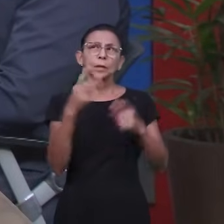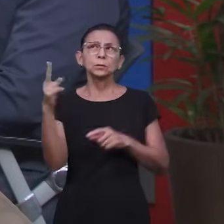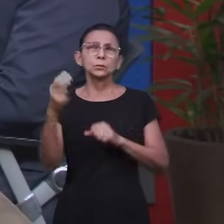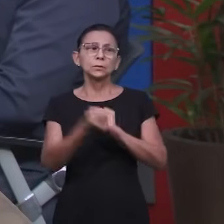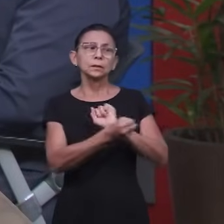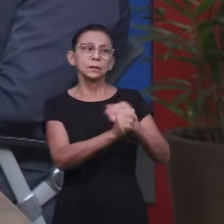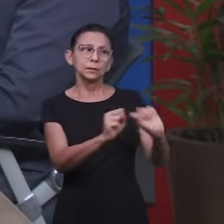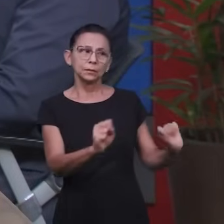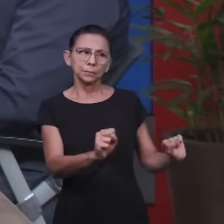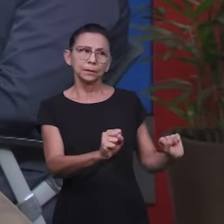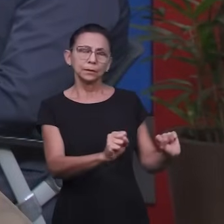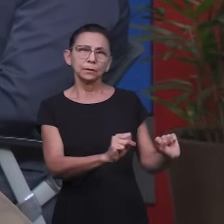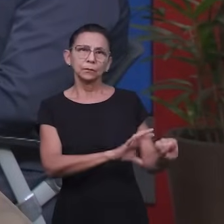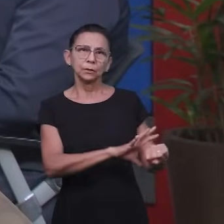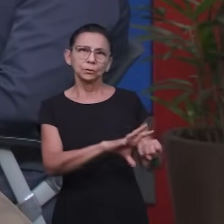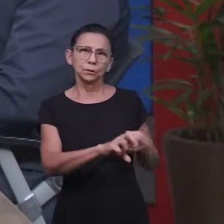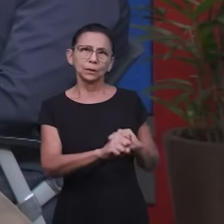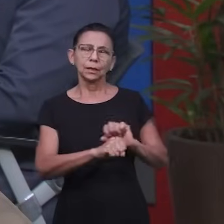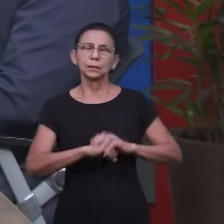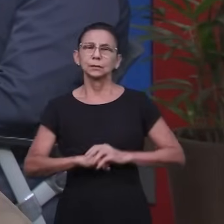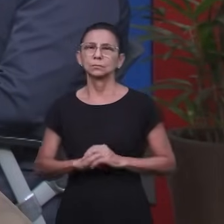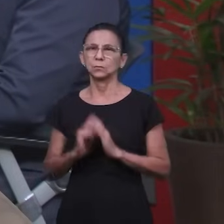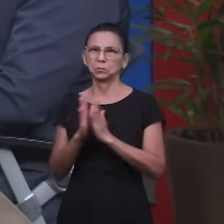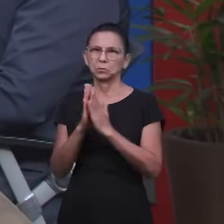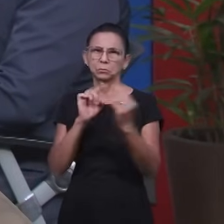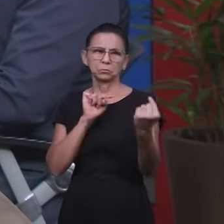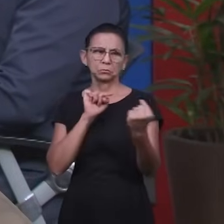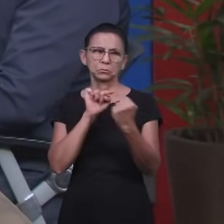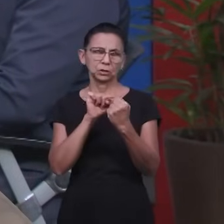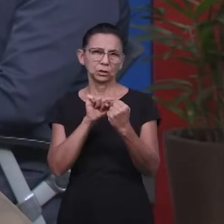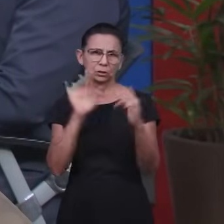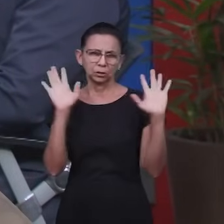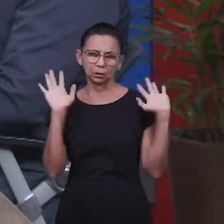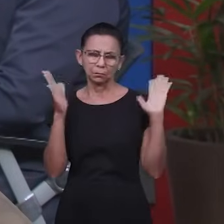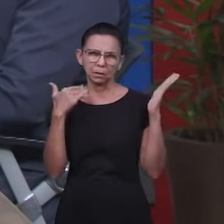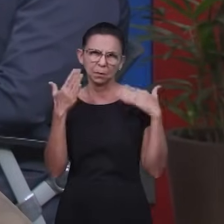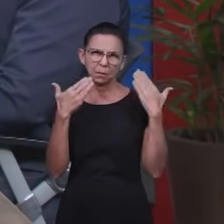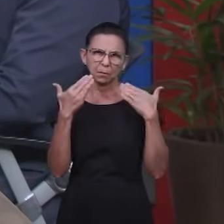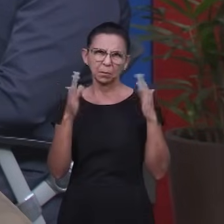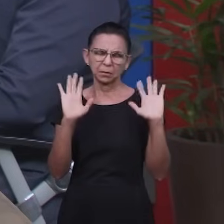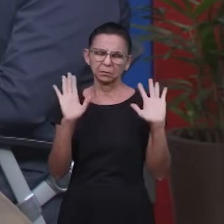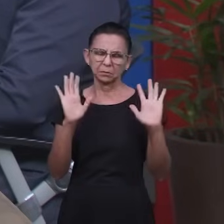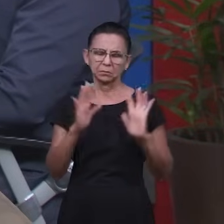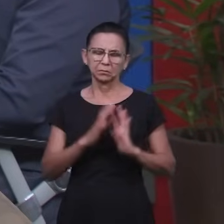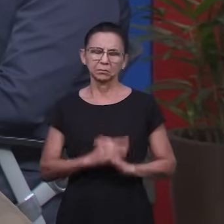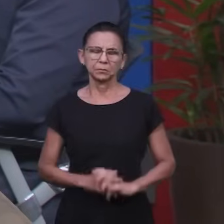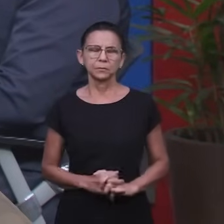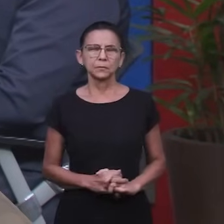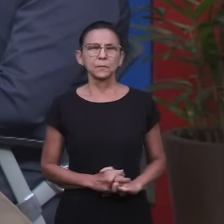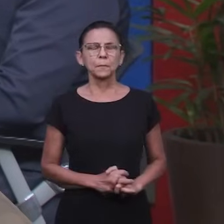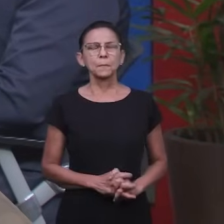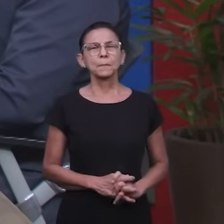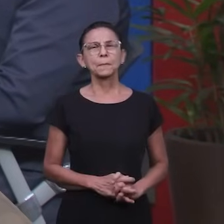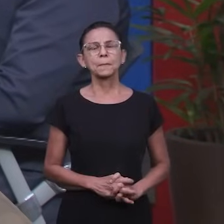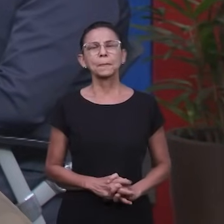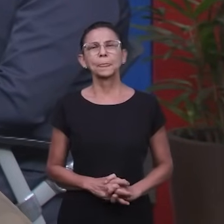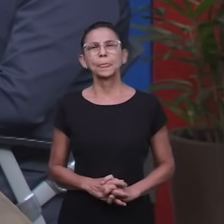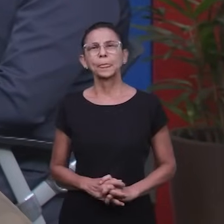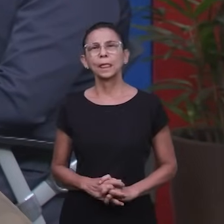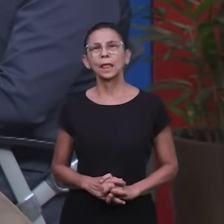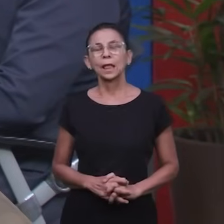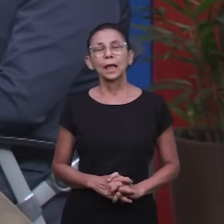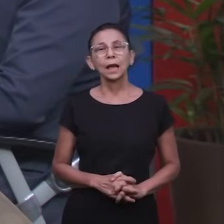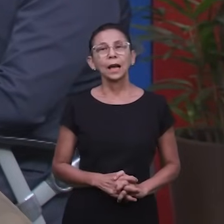muita conversa. Orou, desligou. E ele, 3 dias depois, ele ligou a eu que estava. Ele falou assim: eu